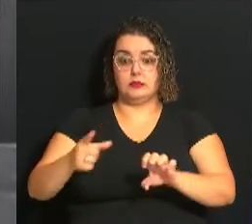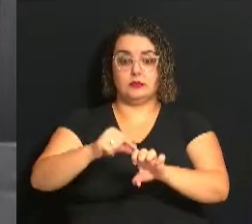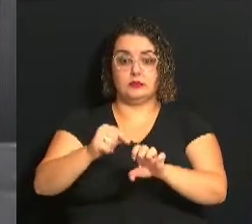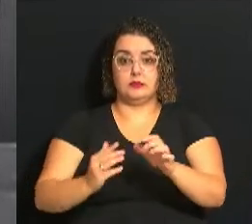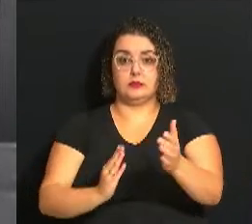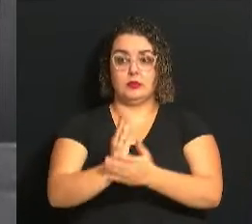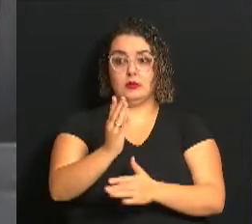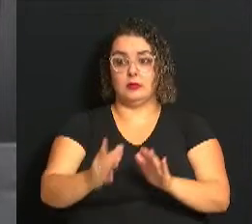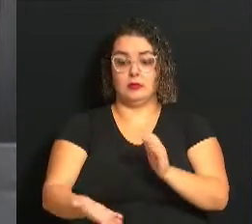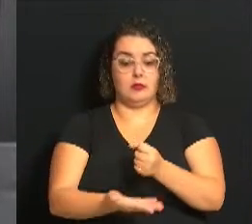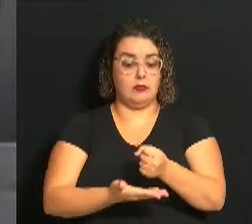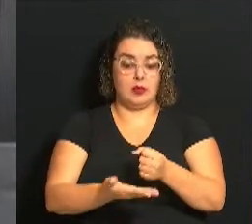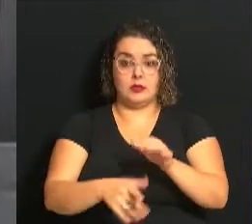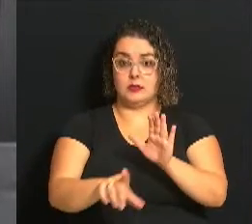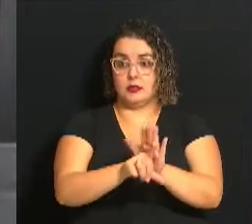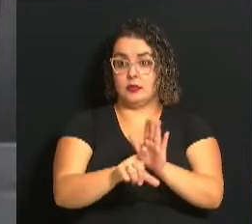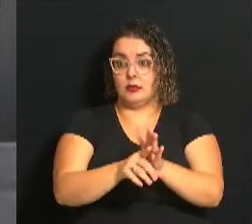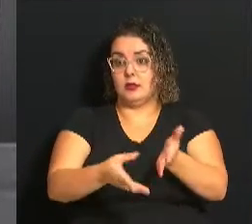base